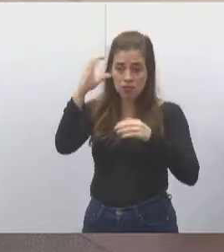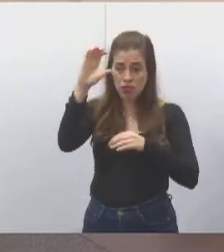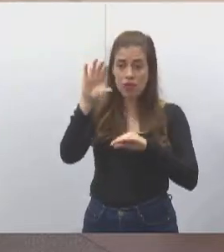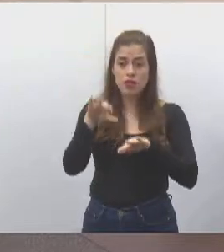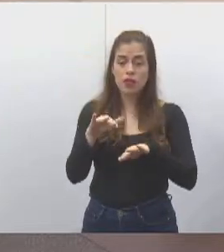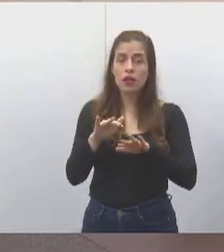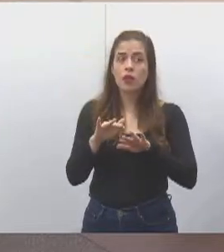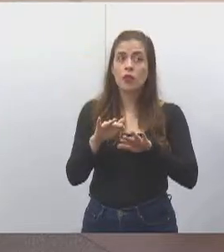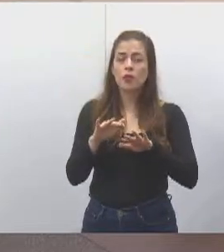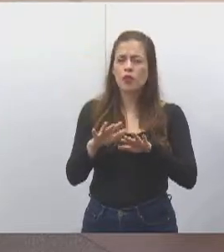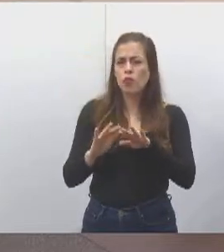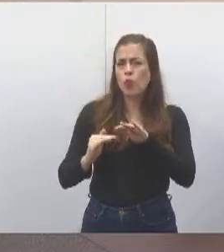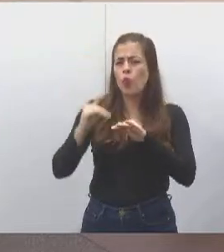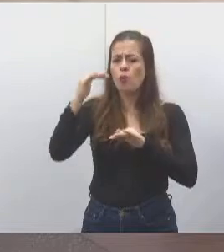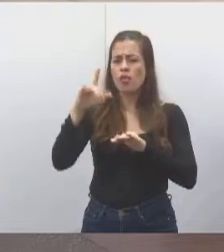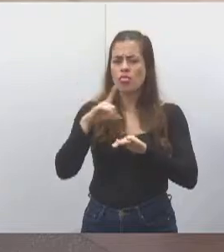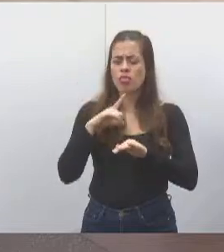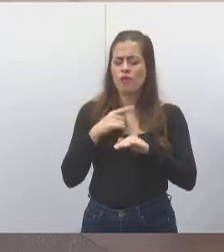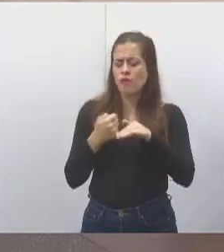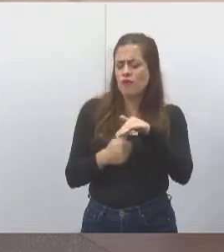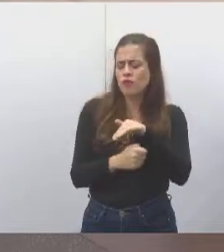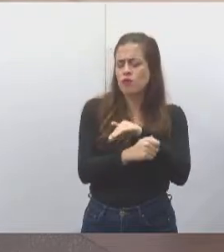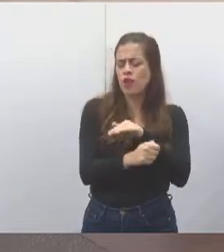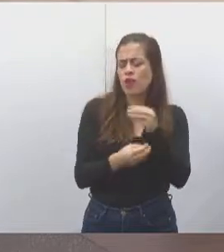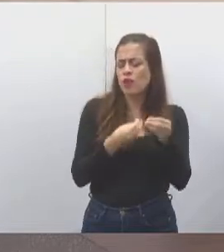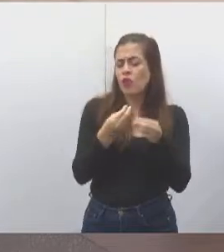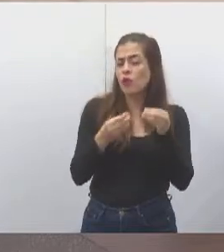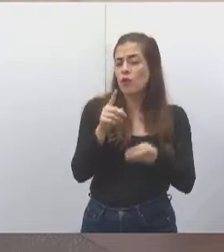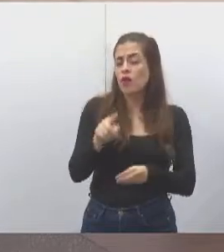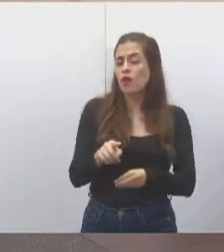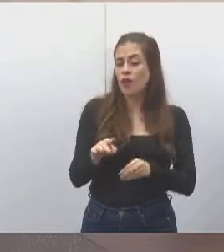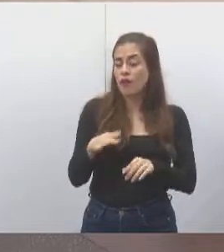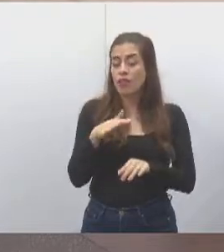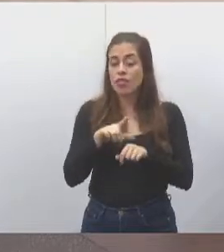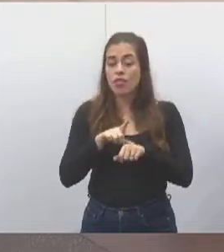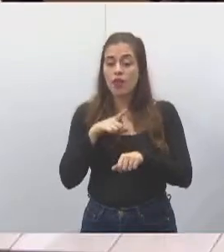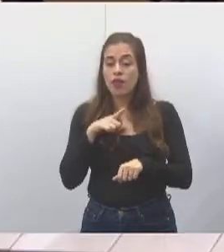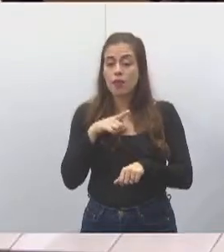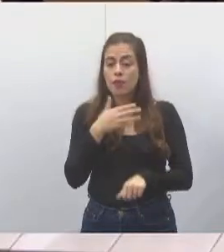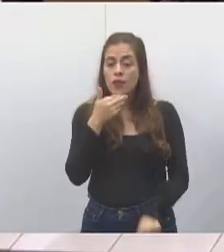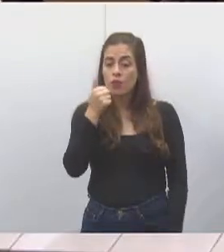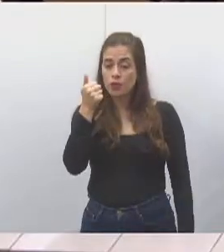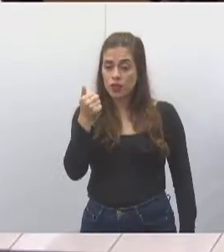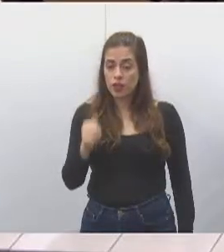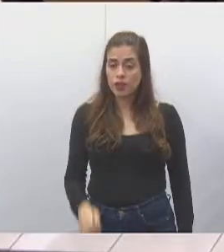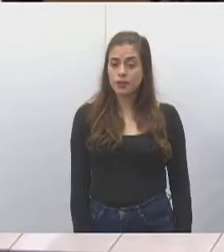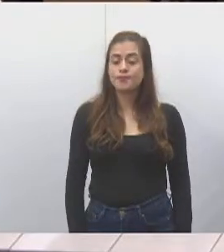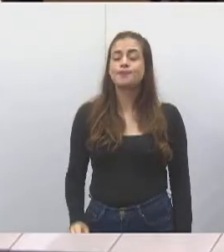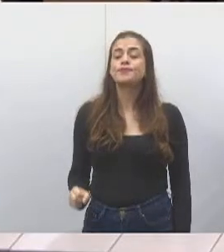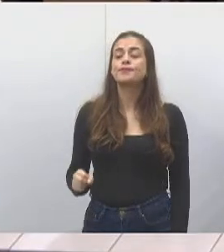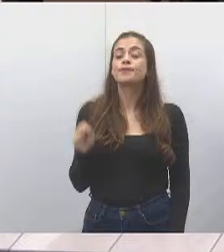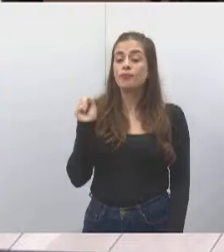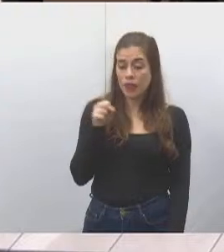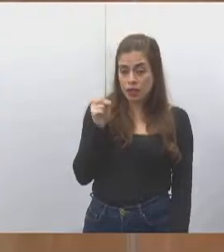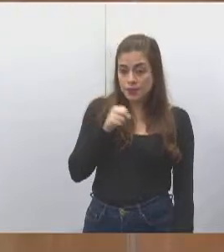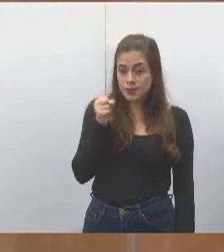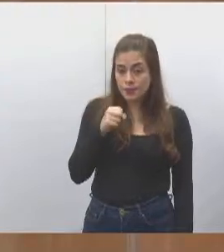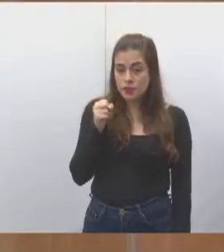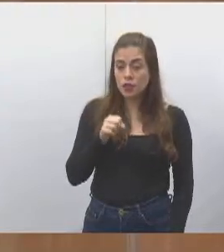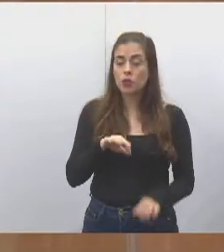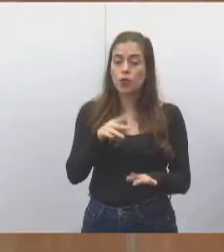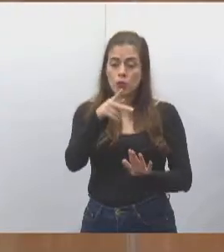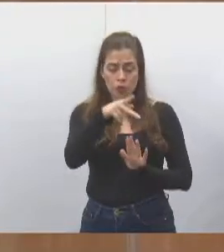aqui nesse investimento, como que vai ser? Vamos ter essa melhoria também? Sim, esse projeto de COI